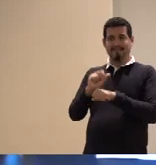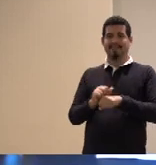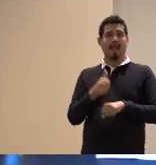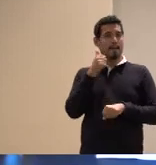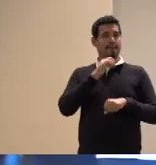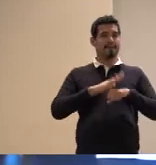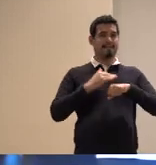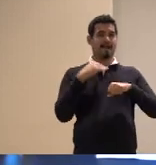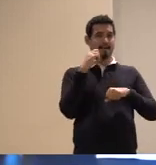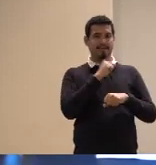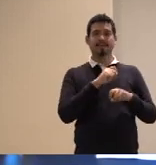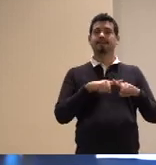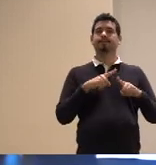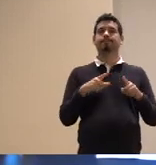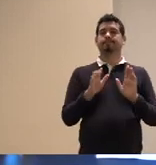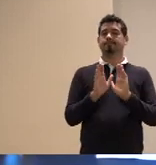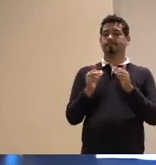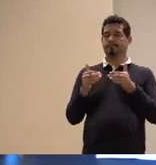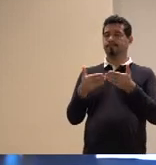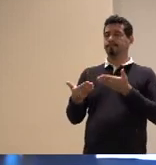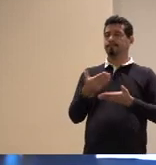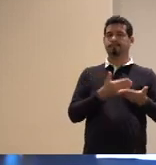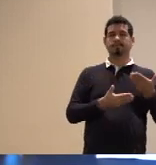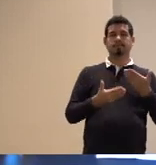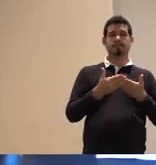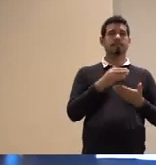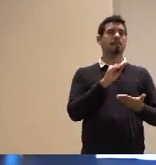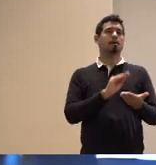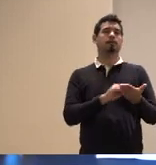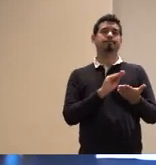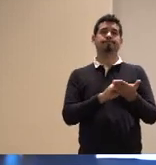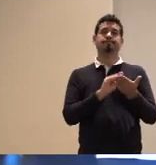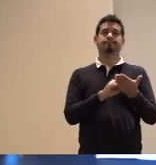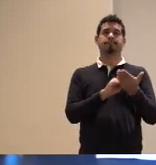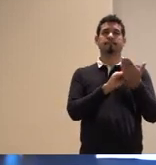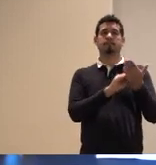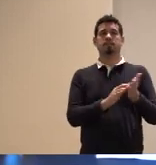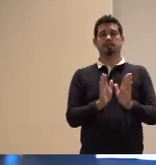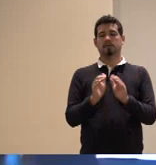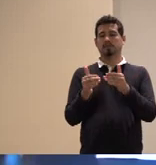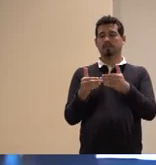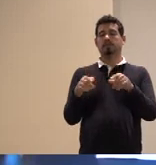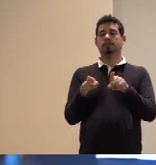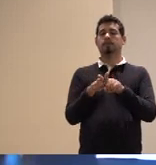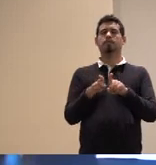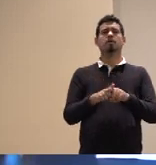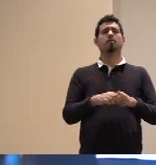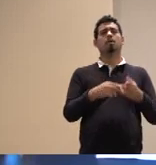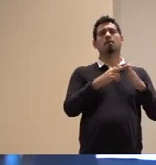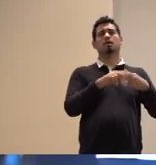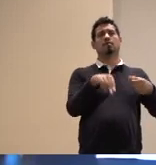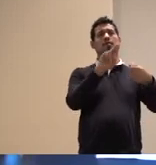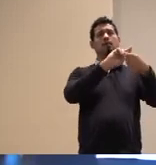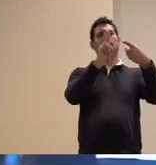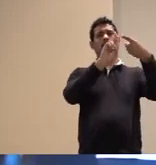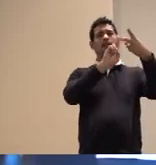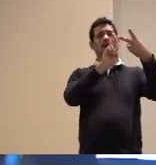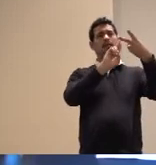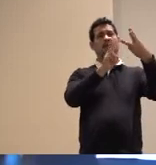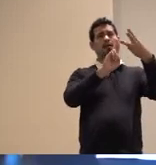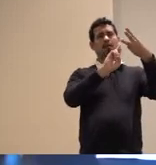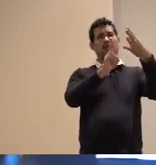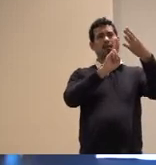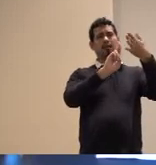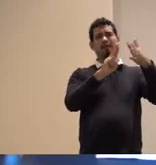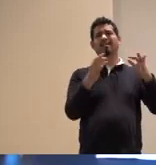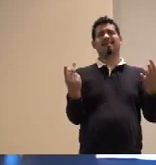prioridade na rede, a ausência de regionalização, as nomenclaturas inadequadas